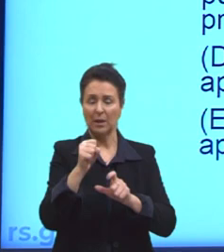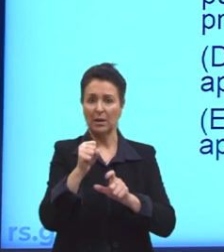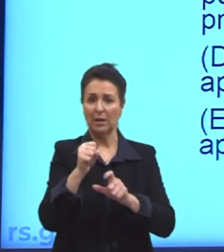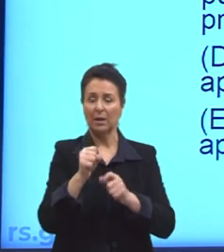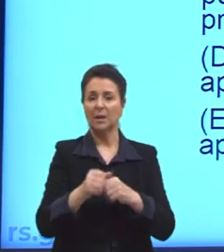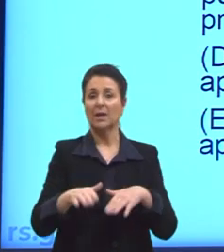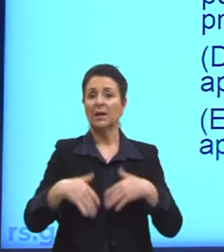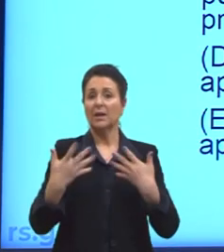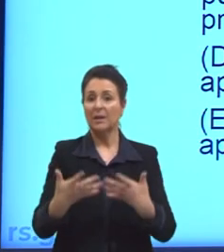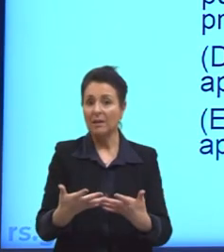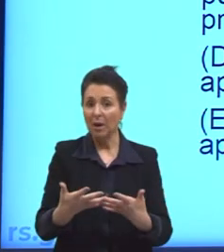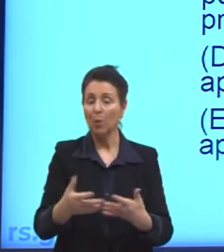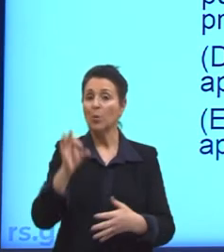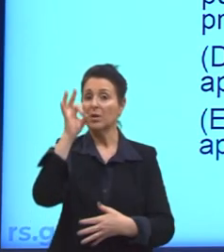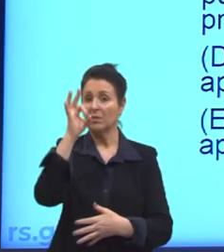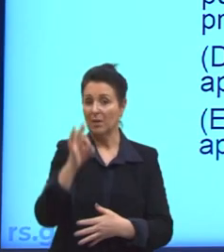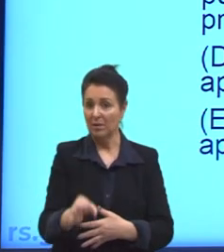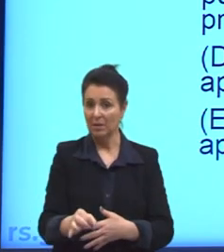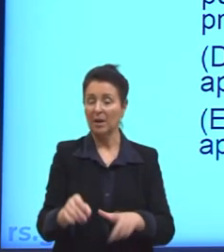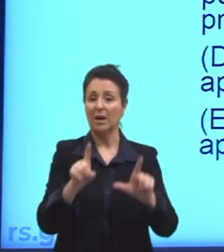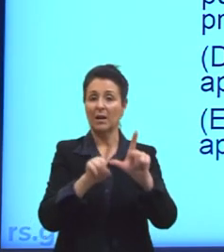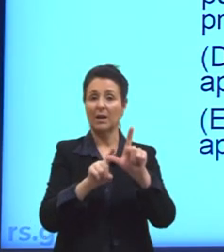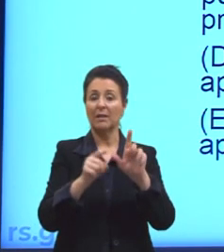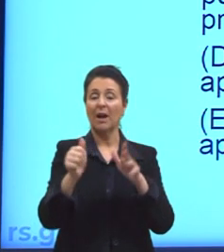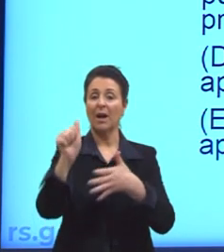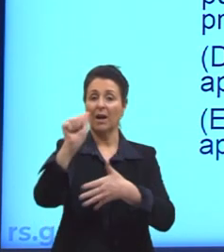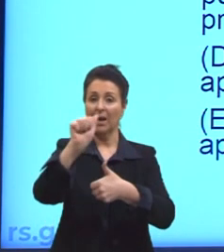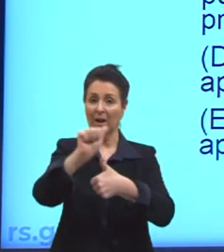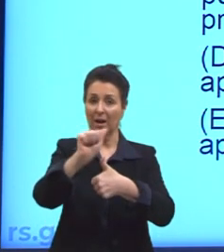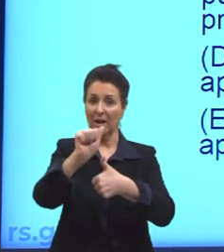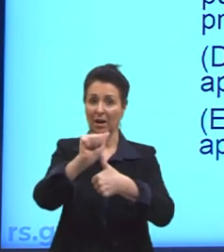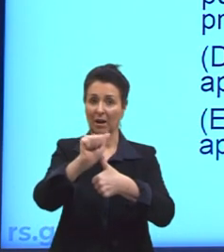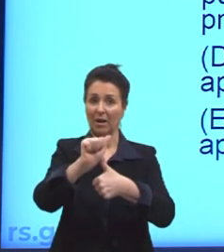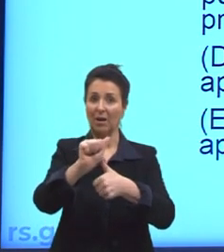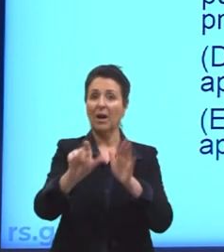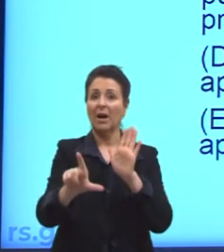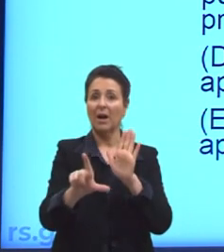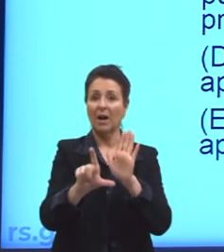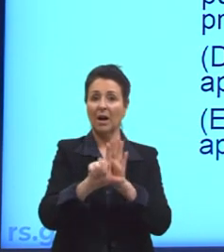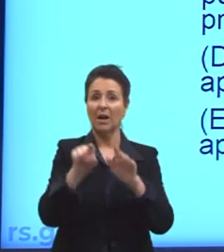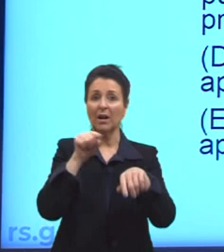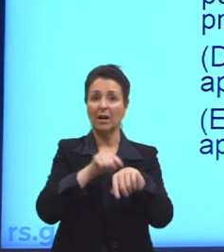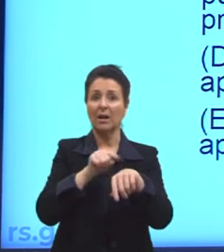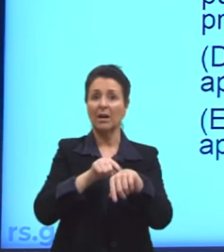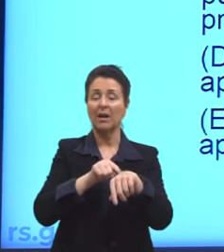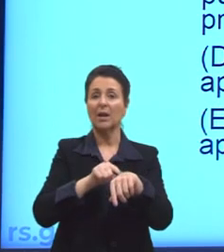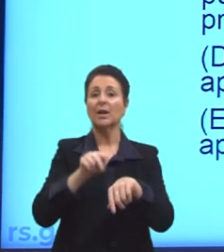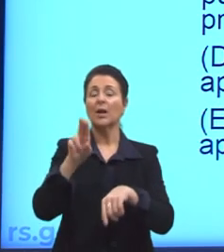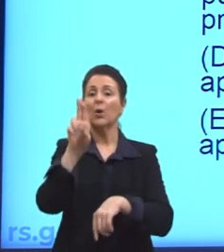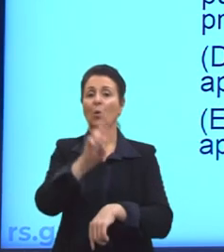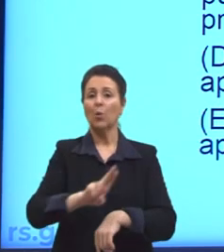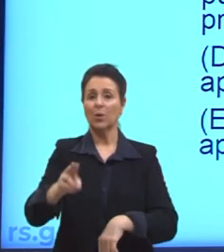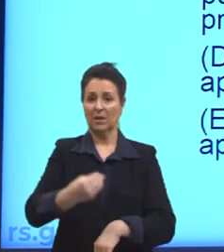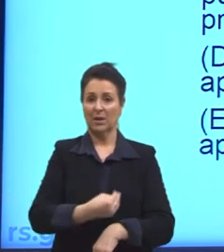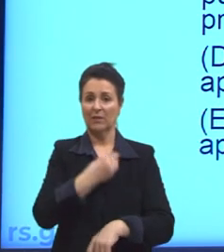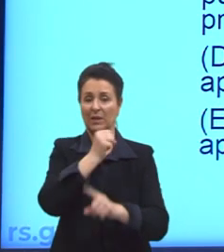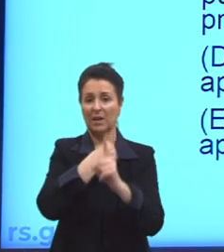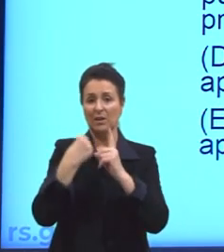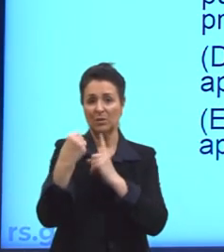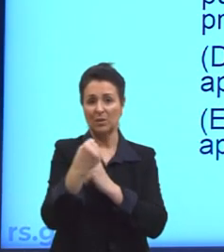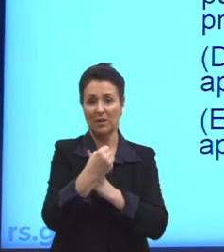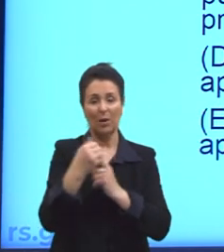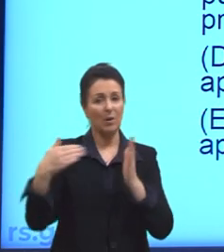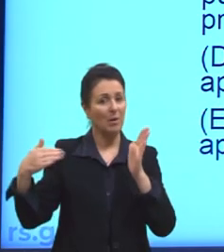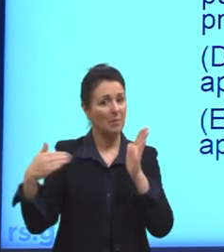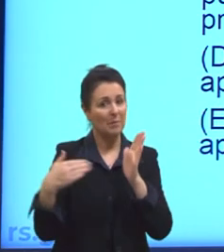então a alternativa correta é a letra a a lei temporal embora útil na vida social não